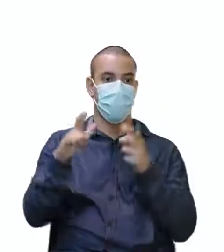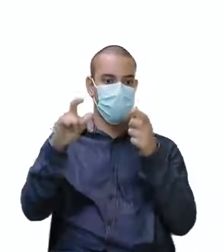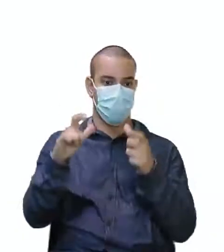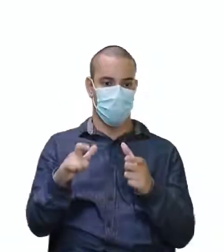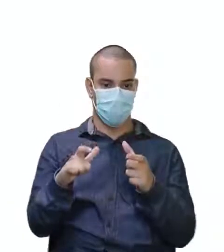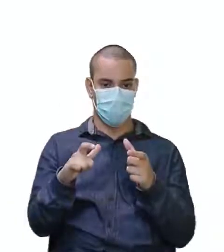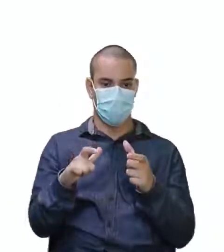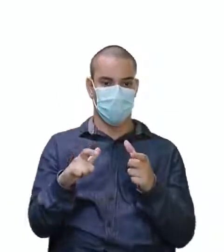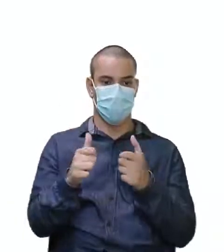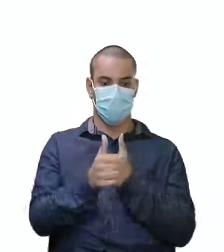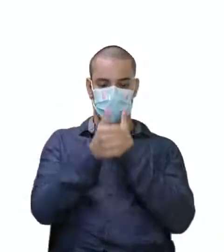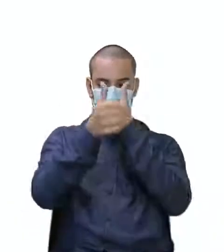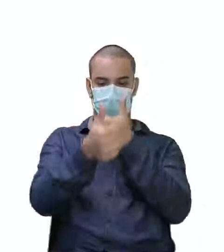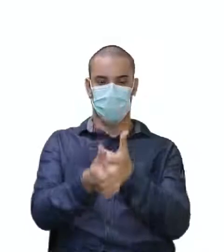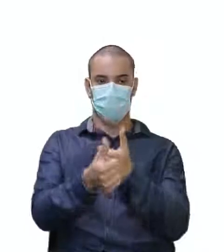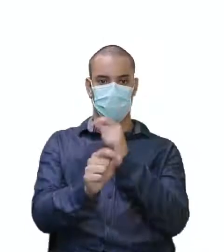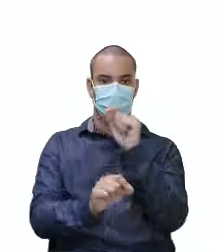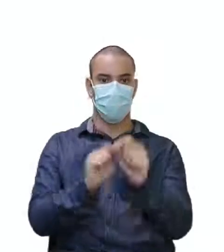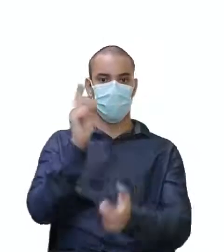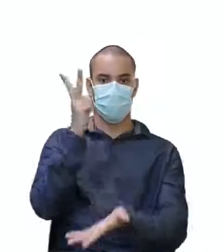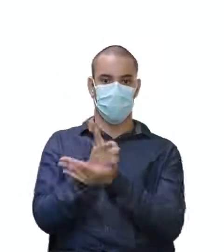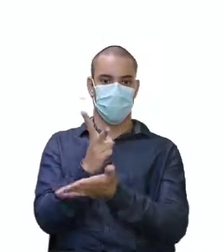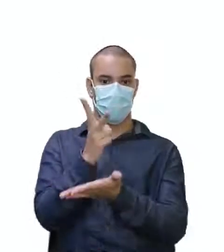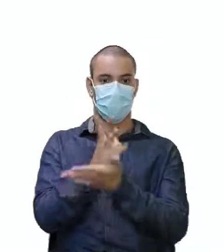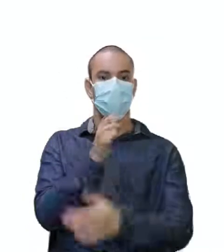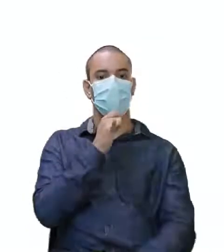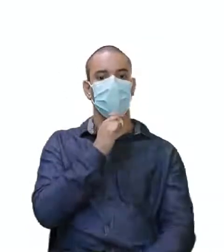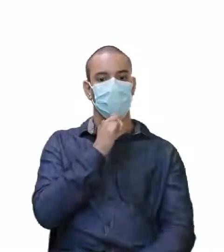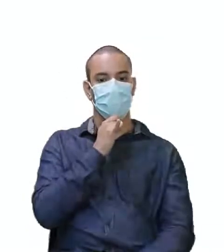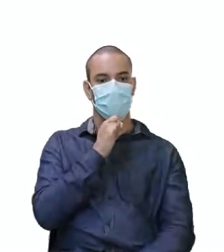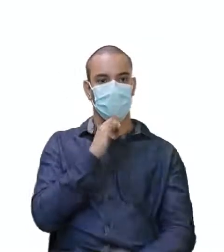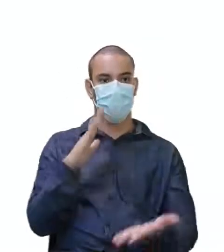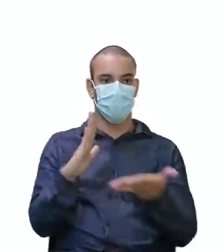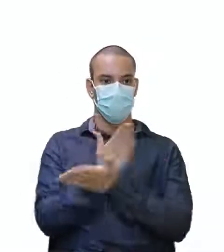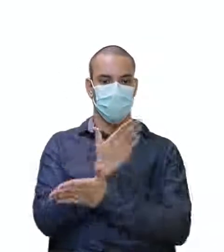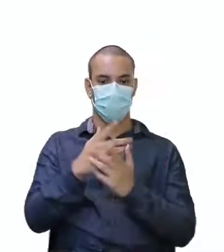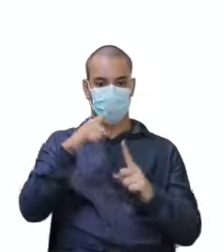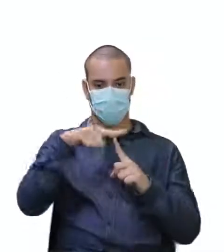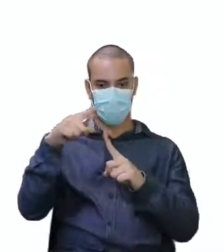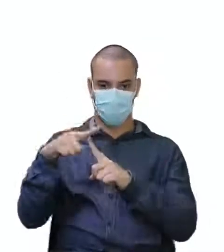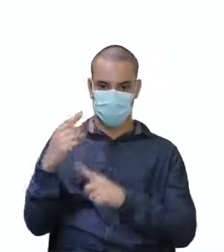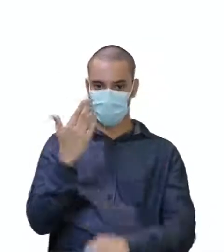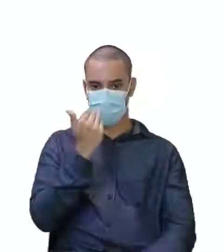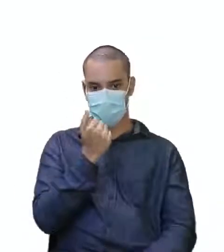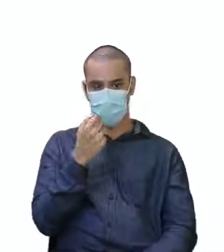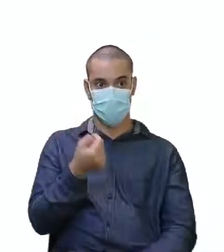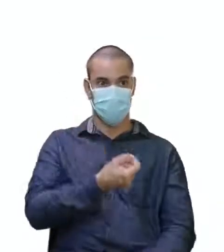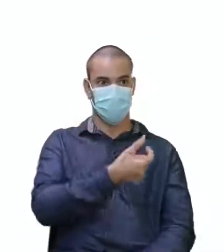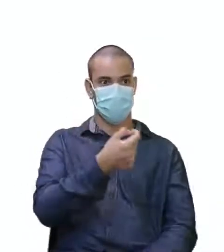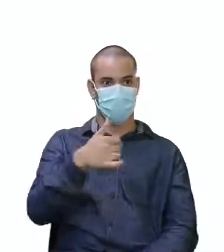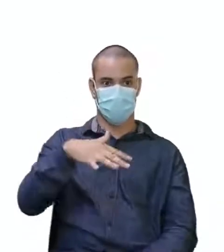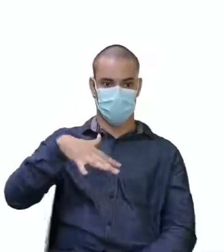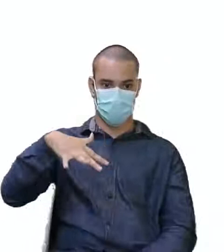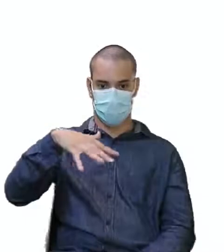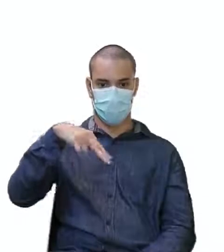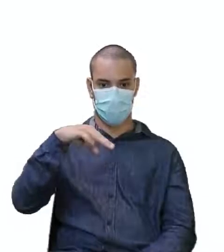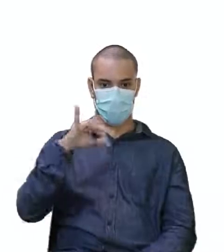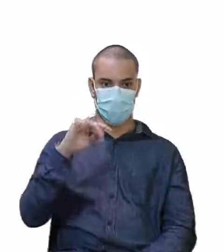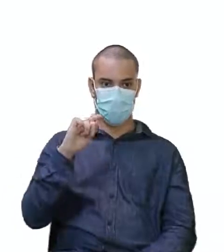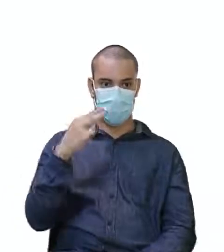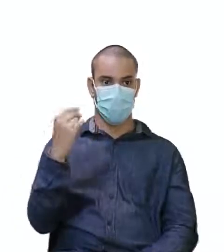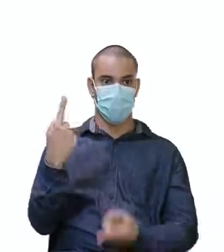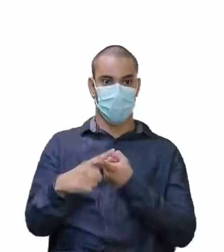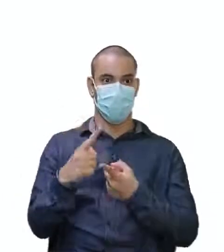local, seguindo o mesmo exemplo. Alguns tipos de alimentos e poucas áreas de notificação, pois